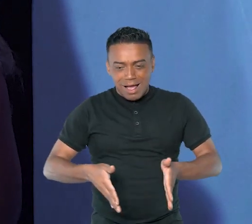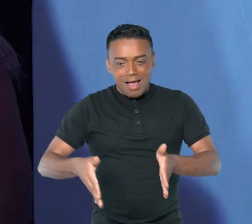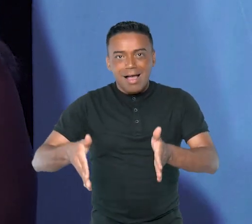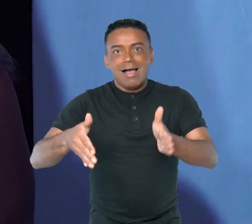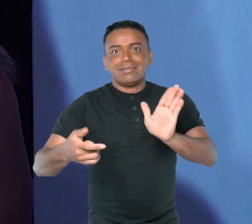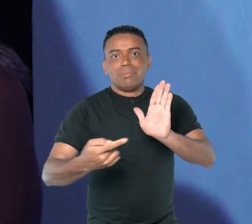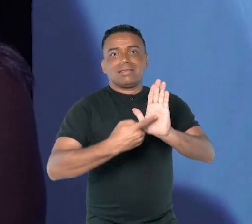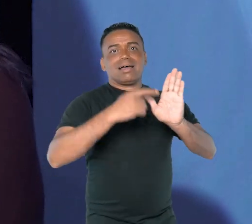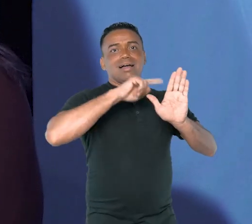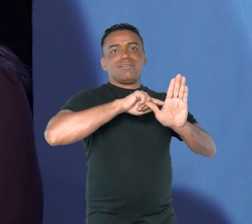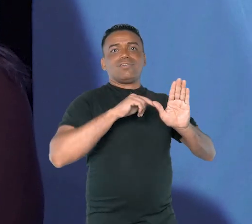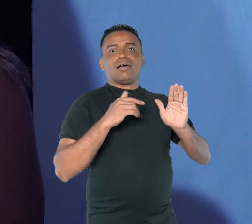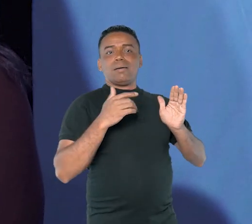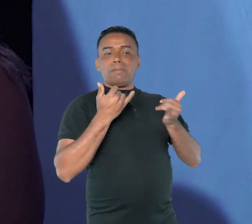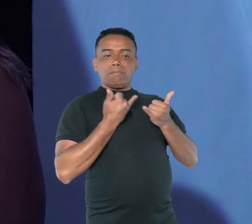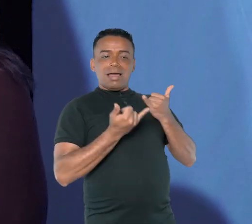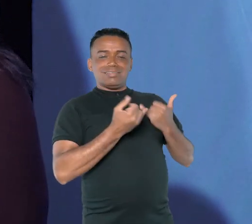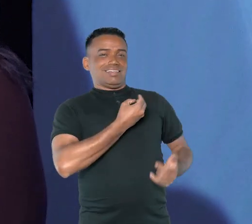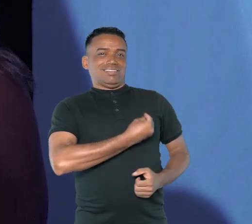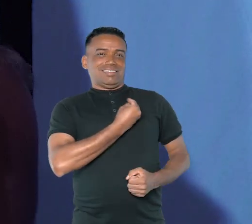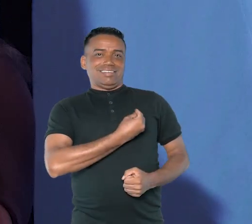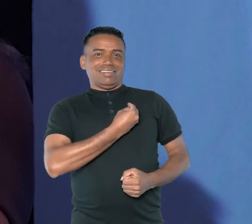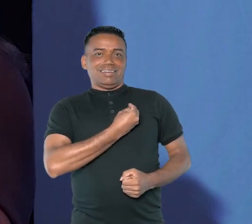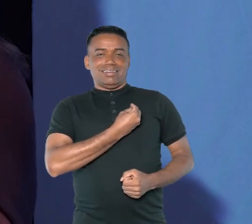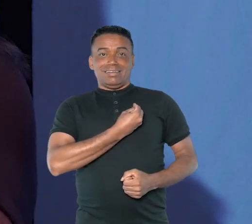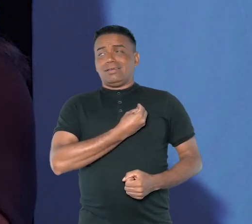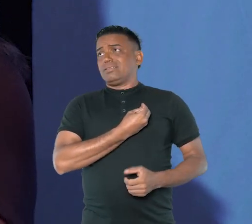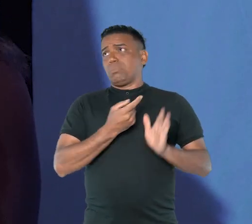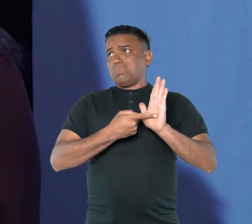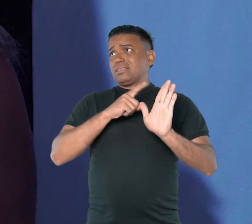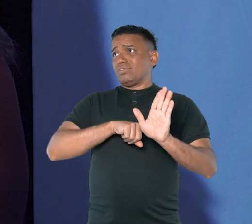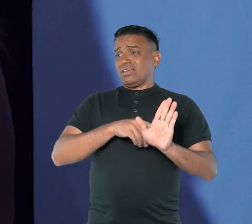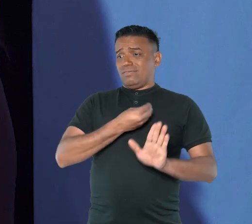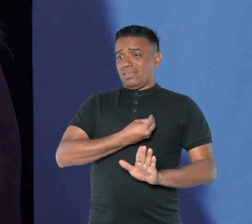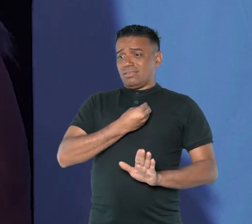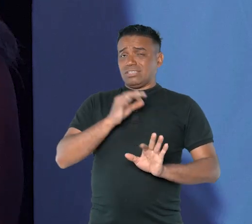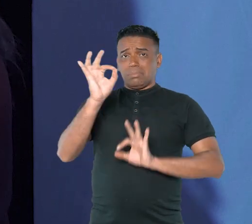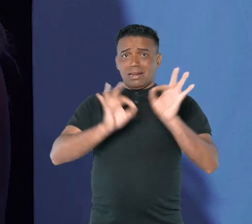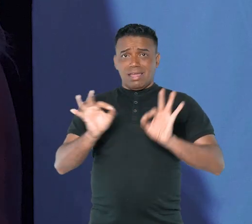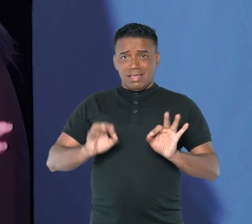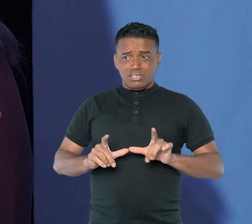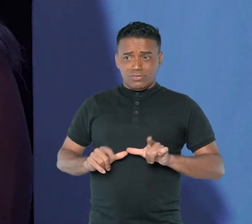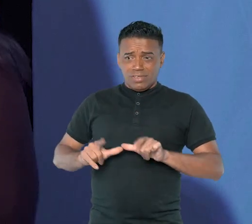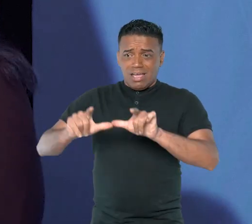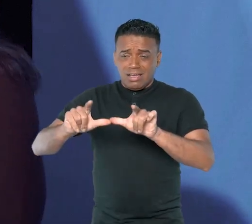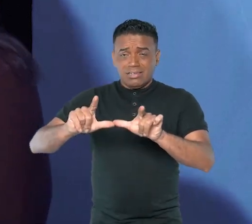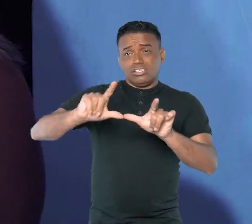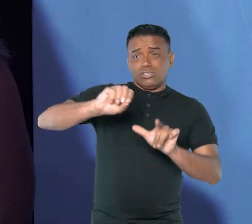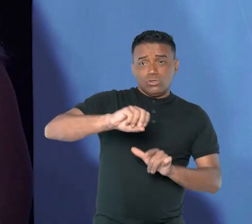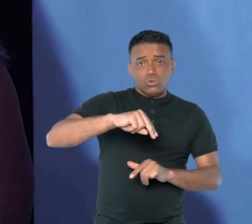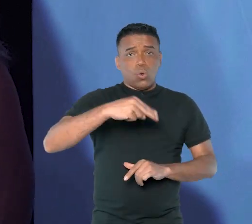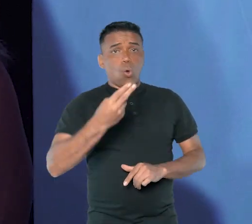metáfora da vida, porque eu acho que é um pouco assim na vida também, né? Você se planeja para uma viagem ou para a vida,